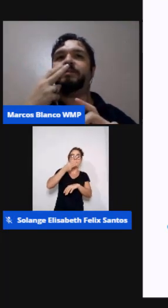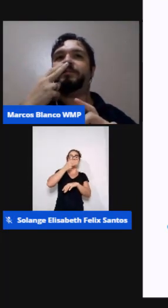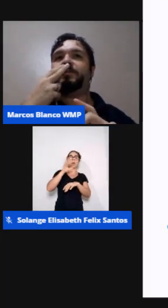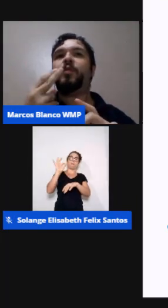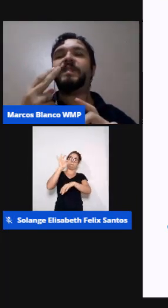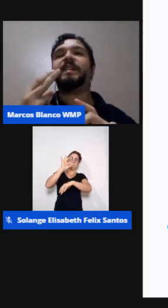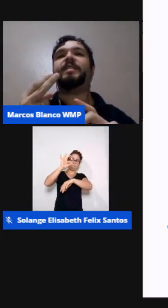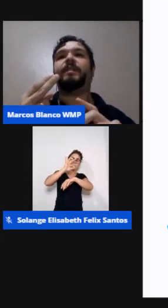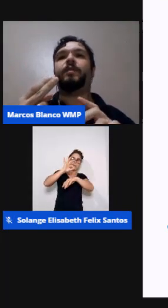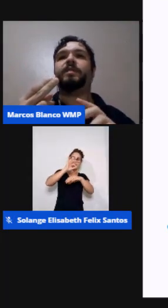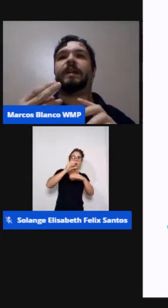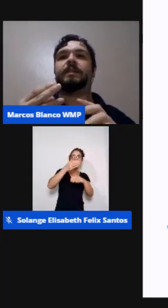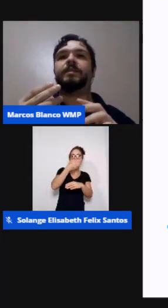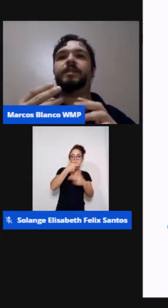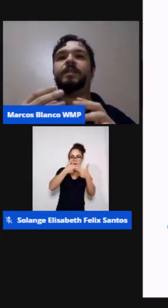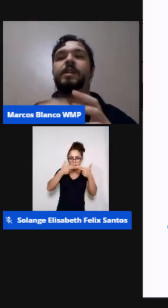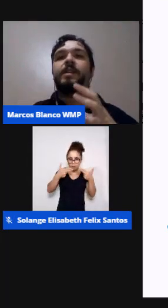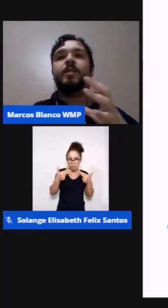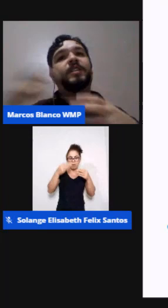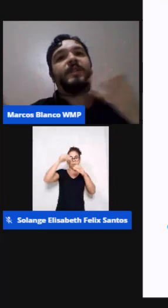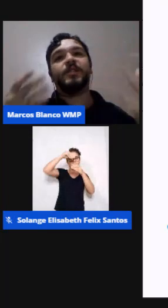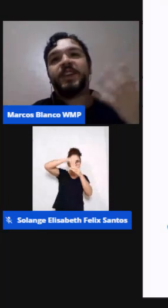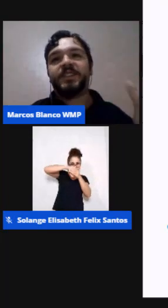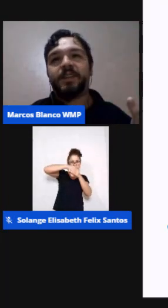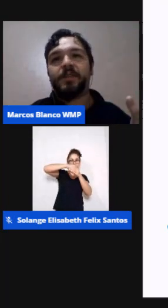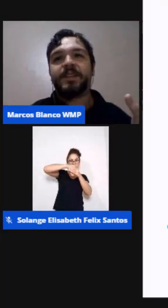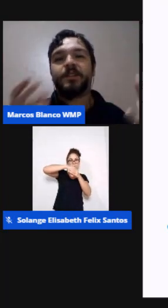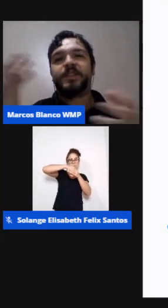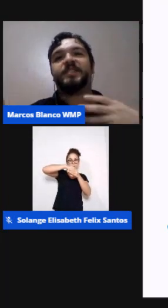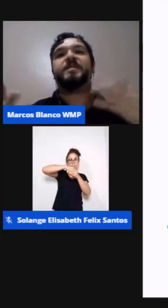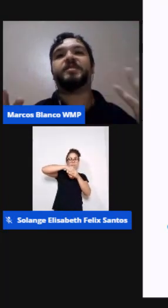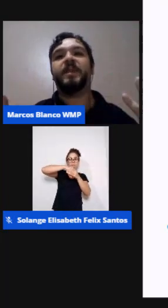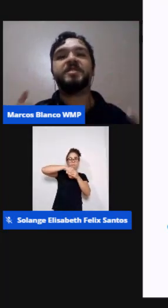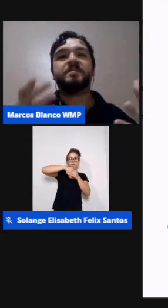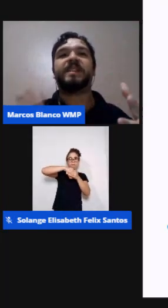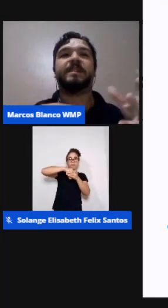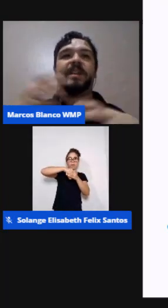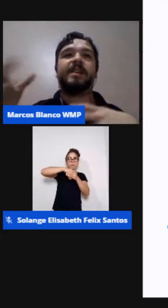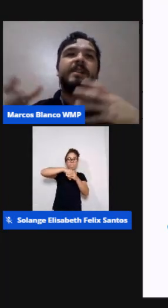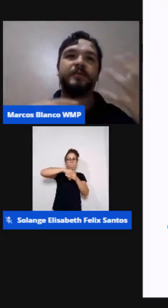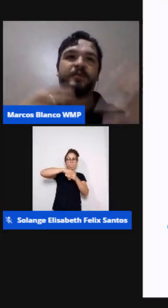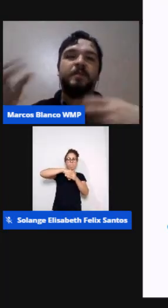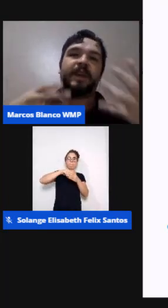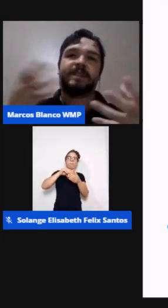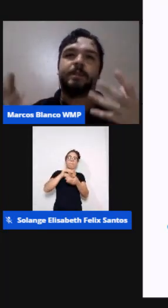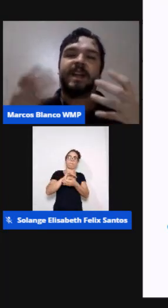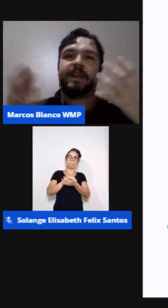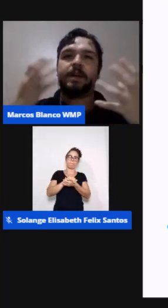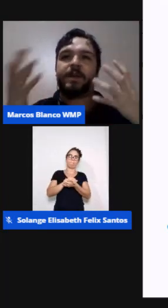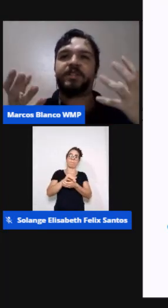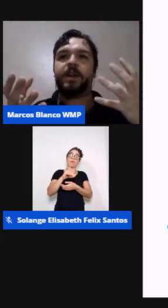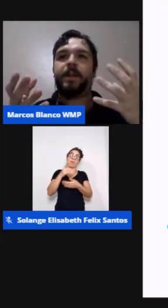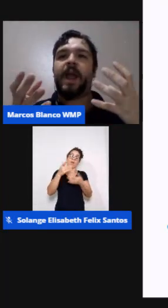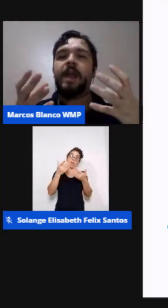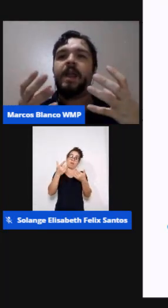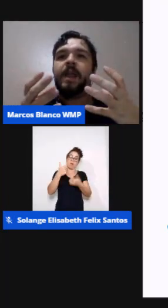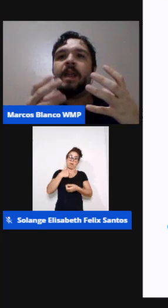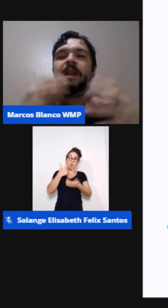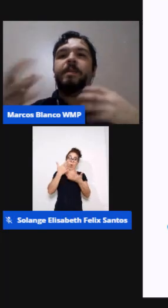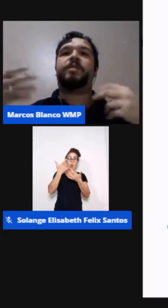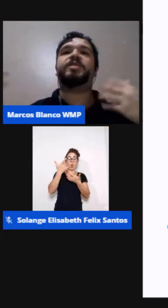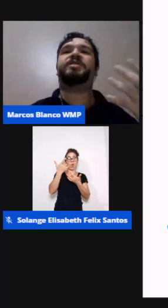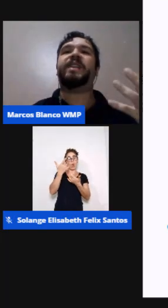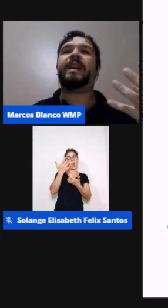que a gente com certeza teve contato. Eu gostaria de estar conversando com vocês pessoalmente, porque sempre faço essa brincadeira para a gente